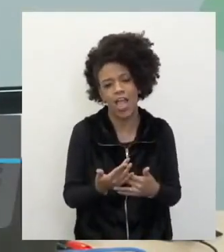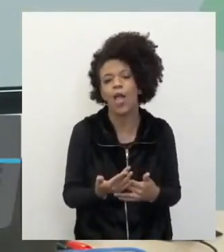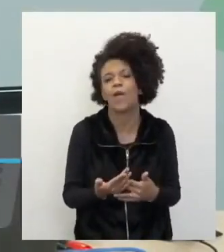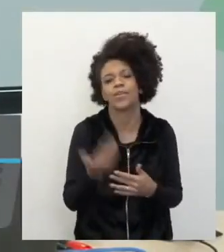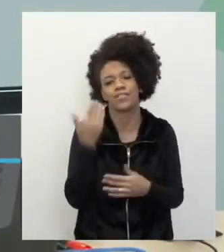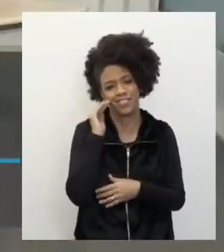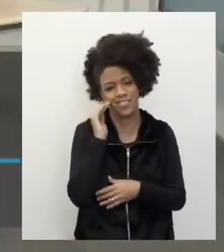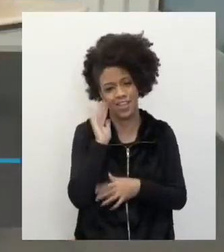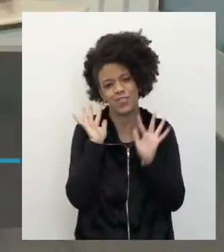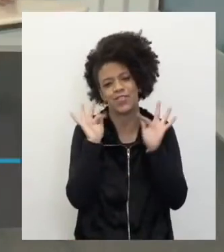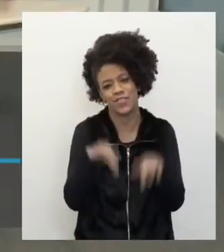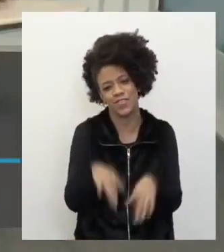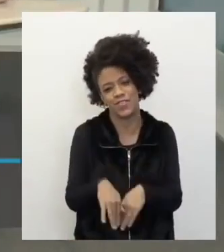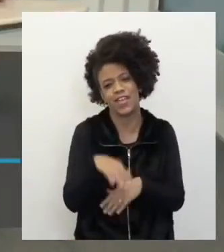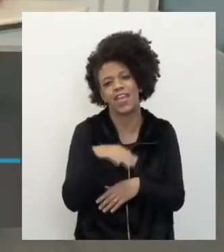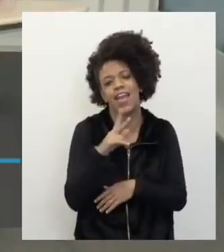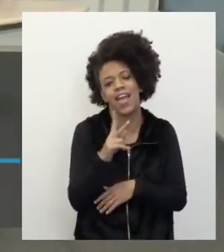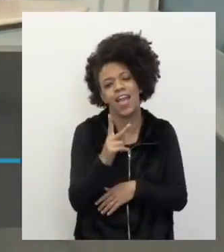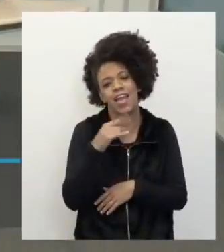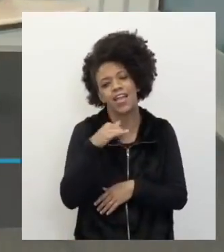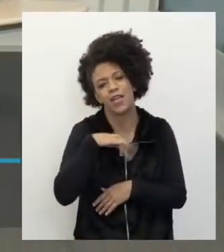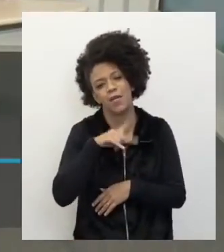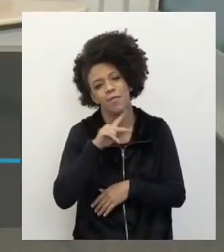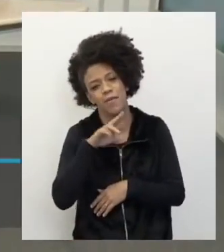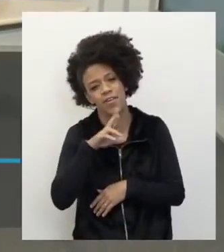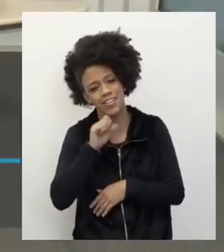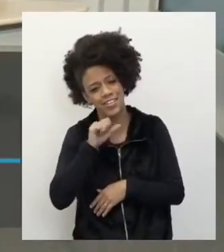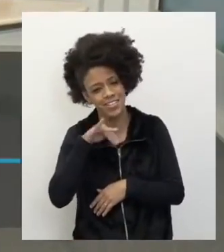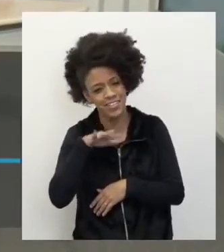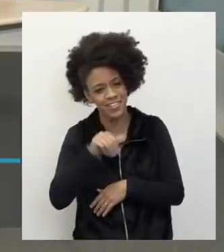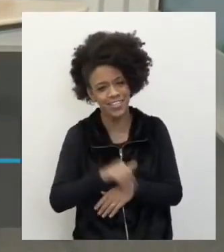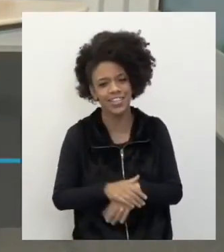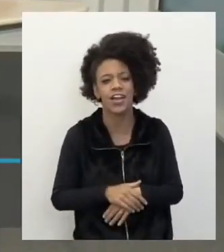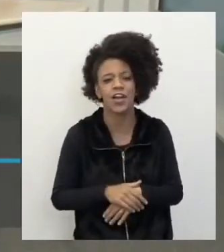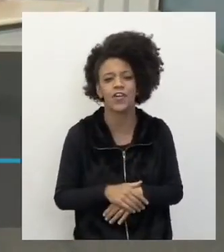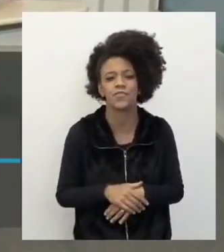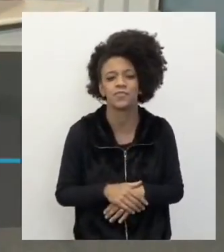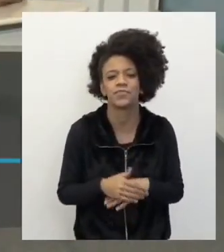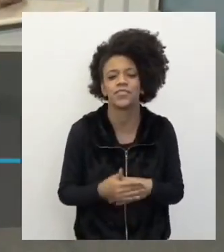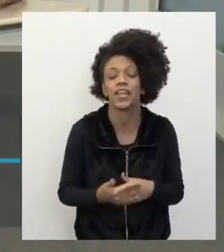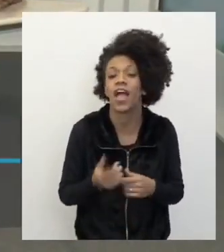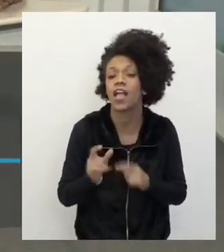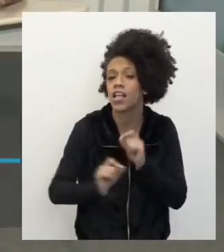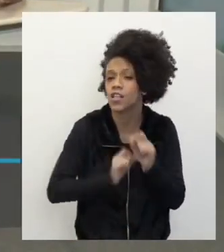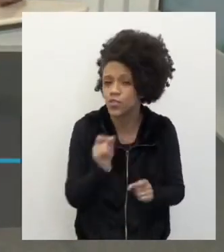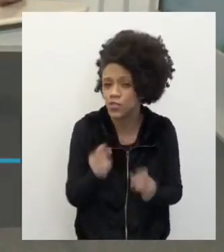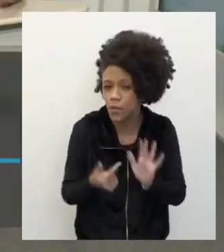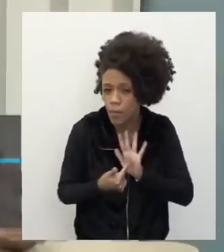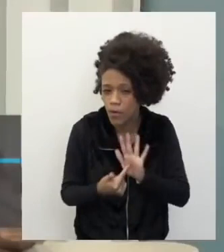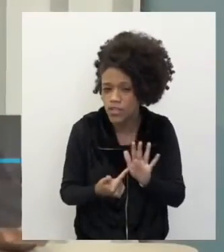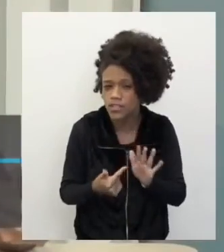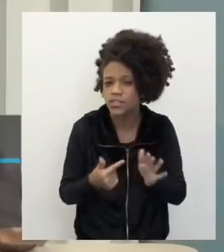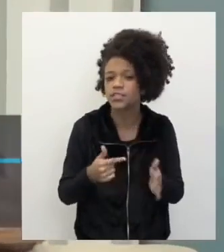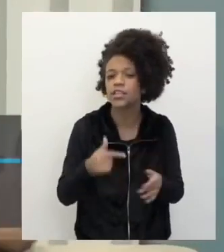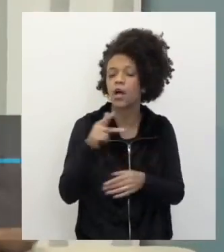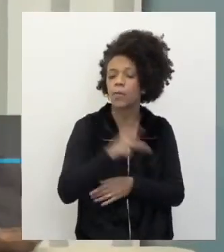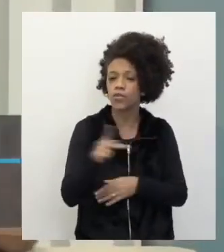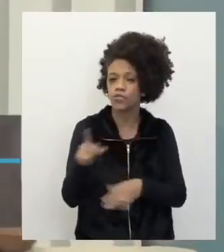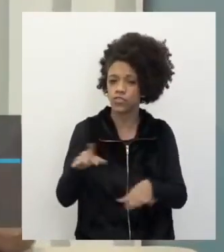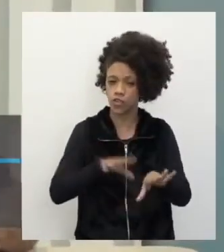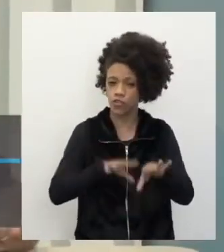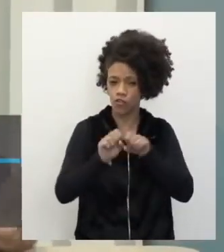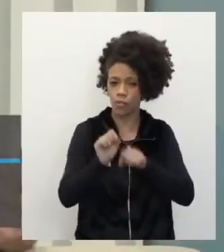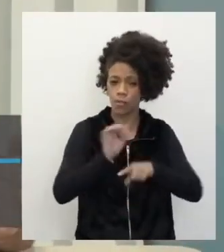hipocrisia. Não. O Jonatas, leva a sério, o Jonatas ele diz o seguinte, ele disse, quer dizer que ser professora ajuda a formar